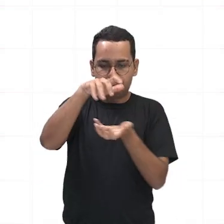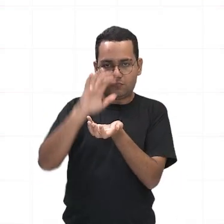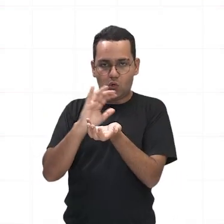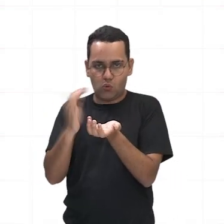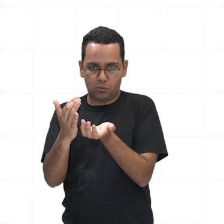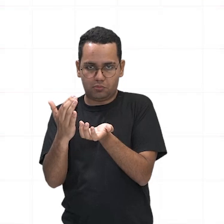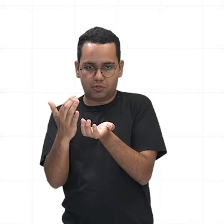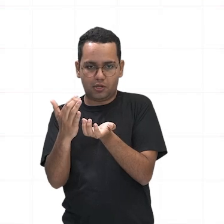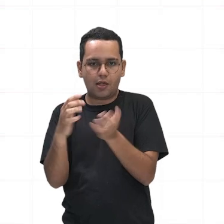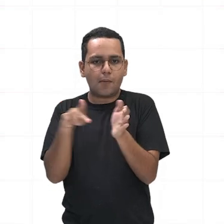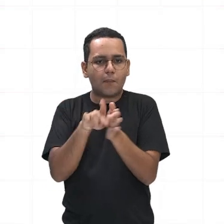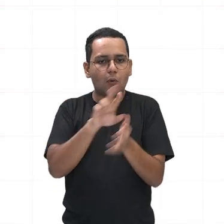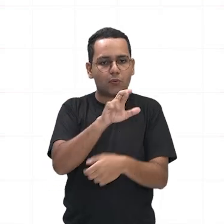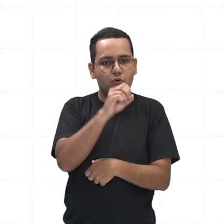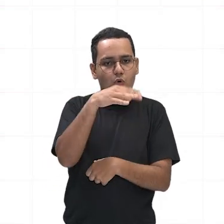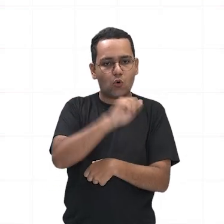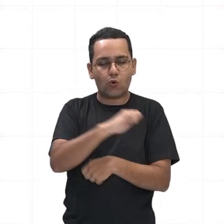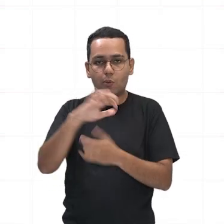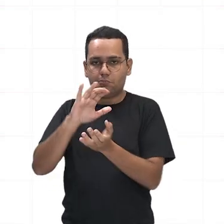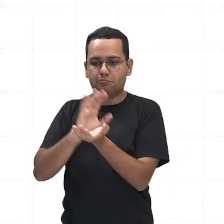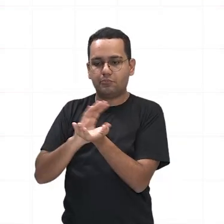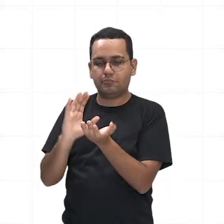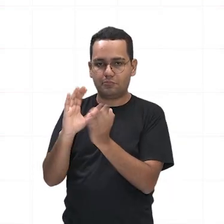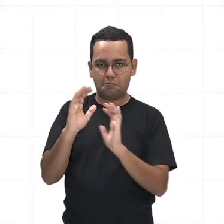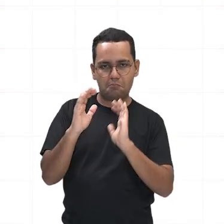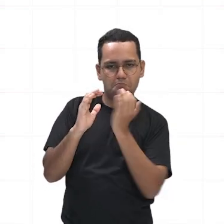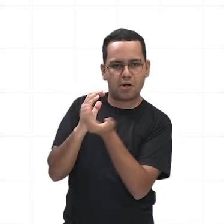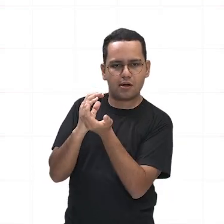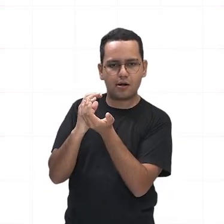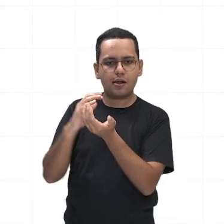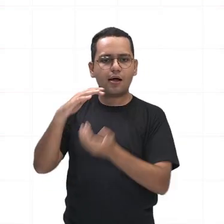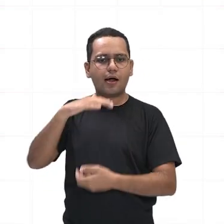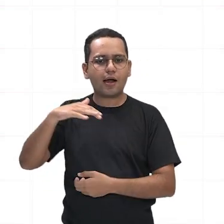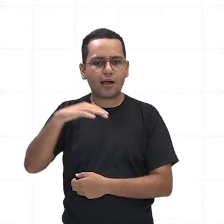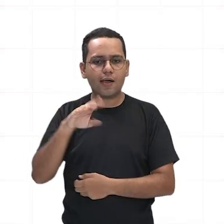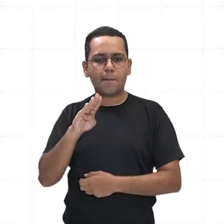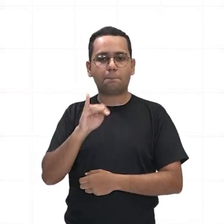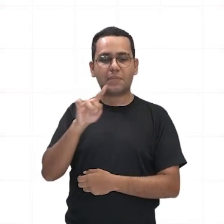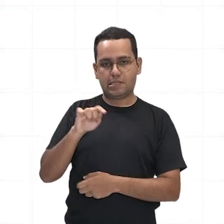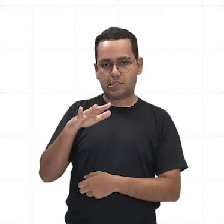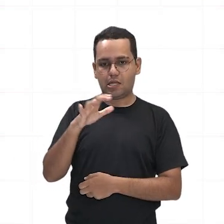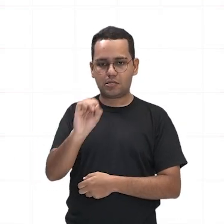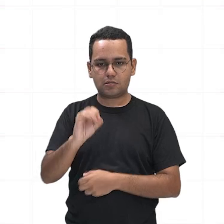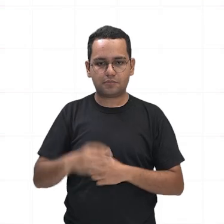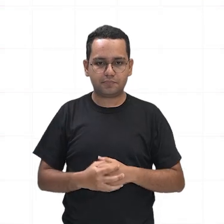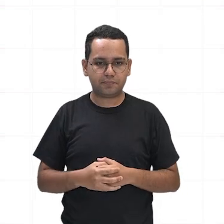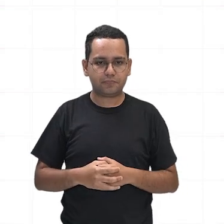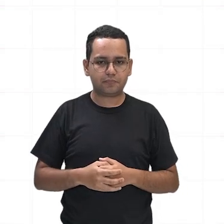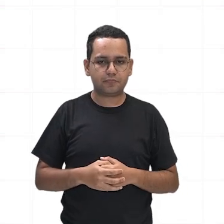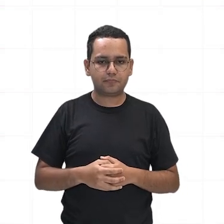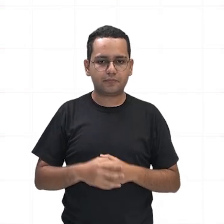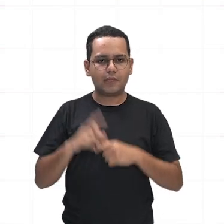em Roma, e o Império Romano do Oriente, com sede na cidade de Bizâncio, depois denominada